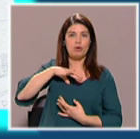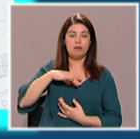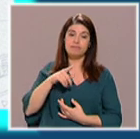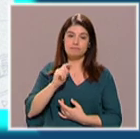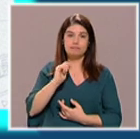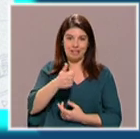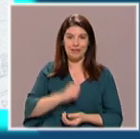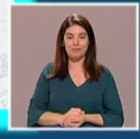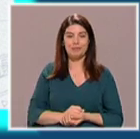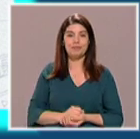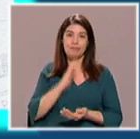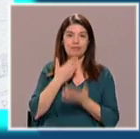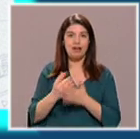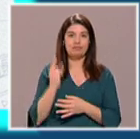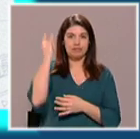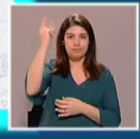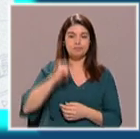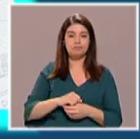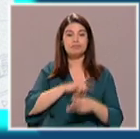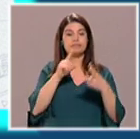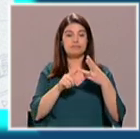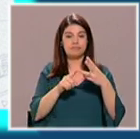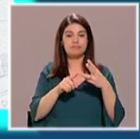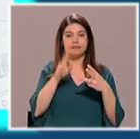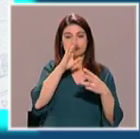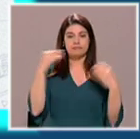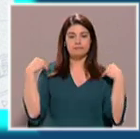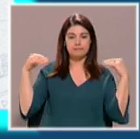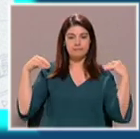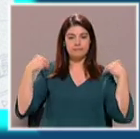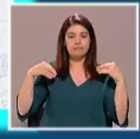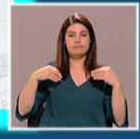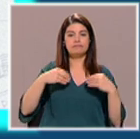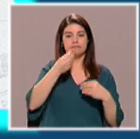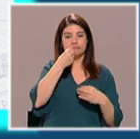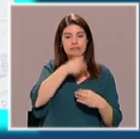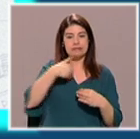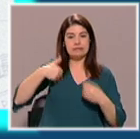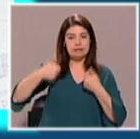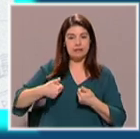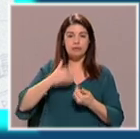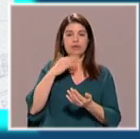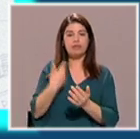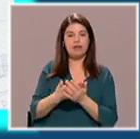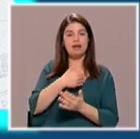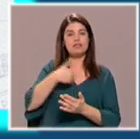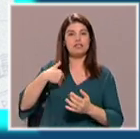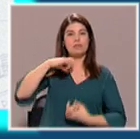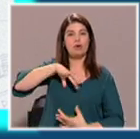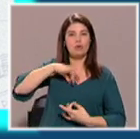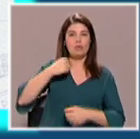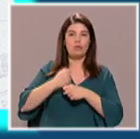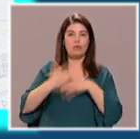prática regular de exercício físico e uma alimentação equilibrada constituem medidas promotoras de saúde do sistema